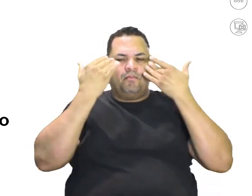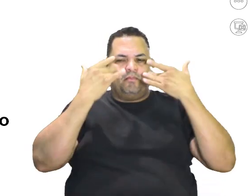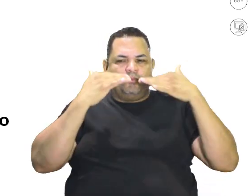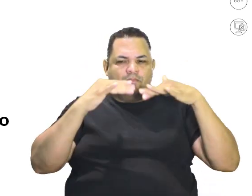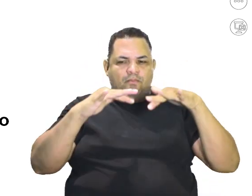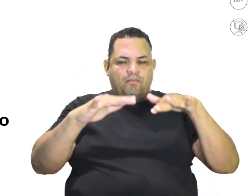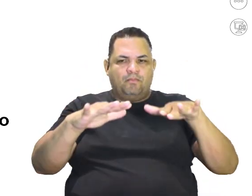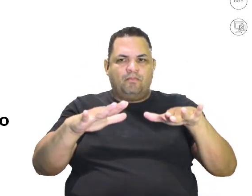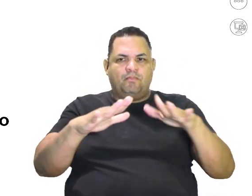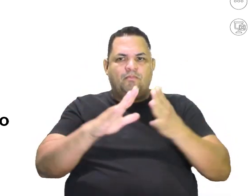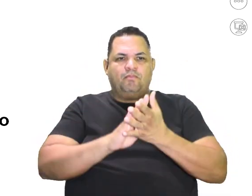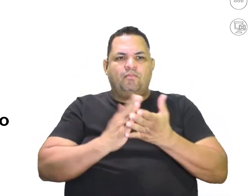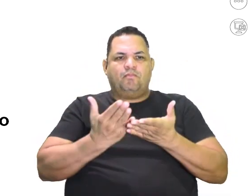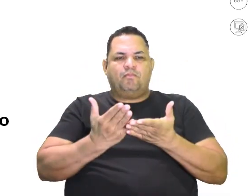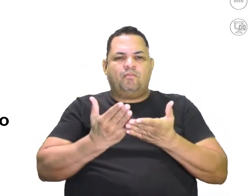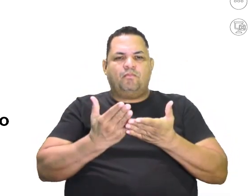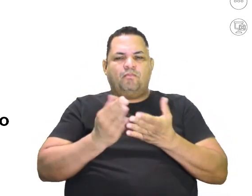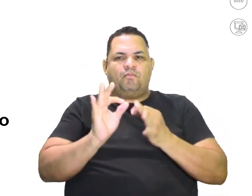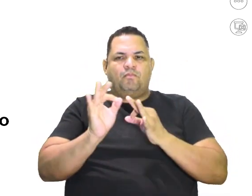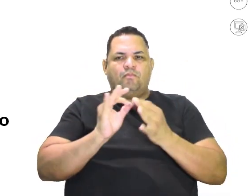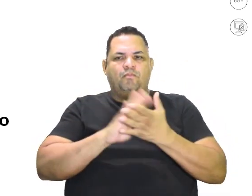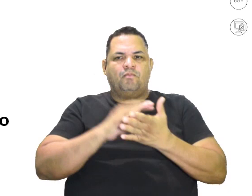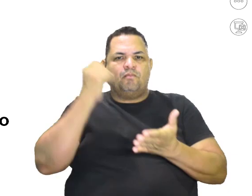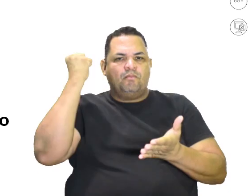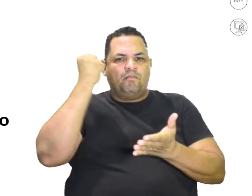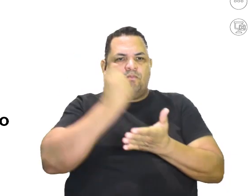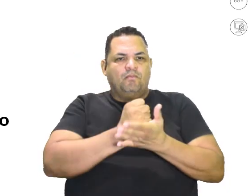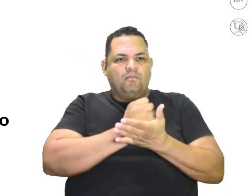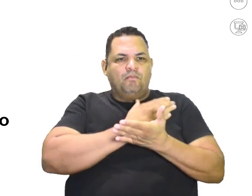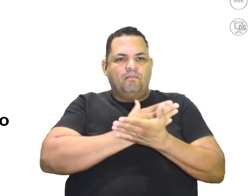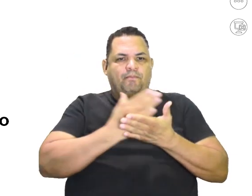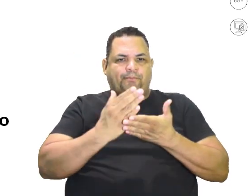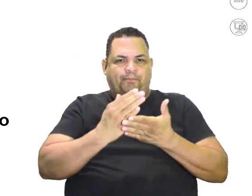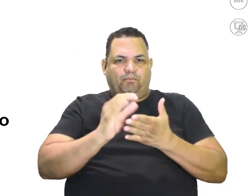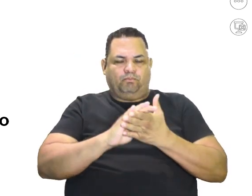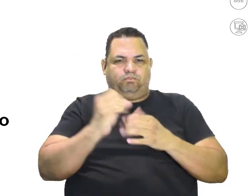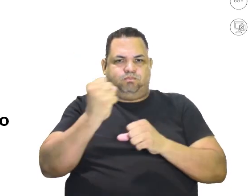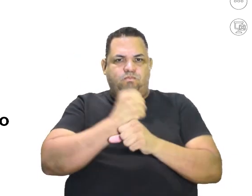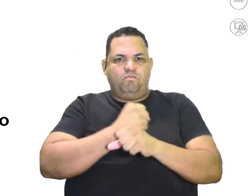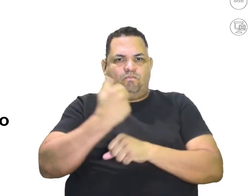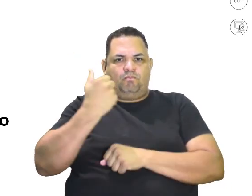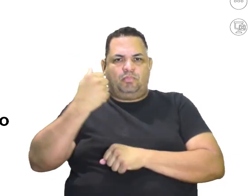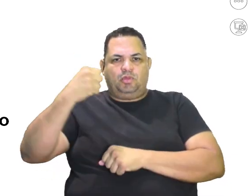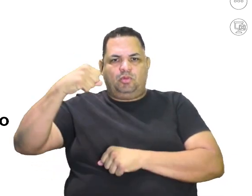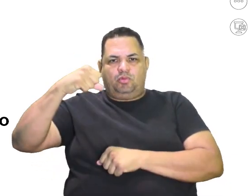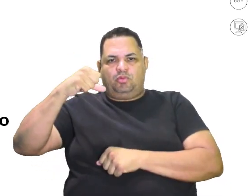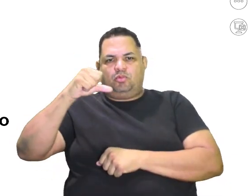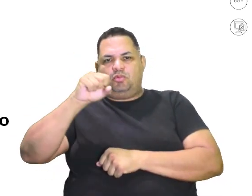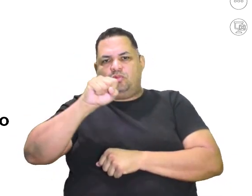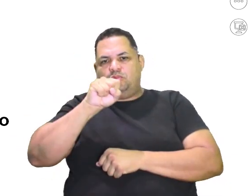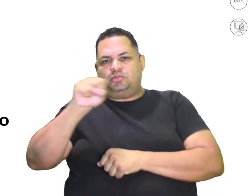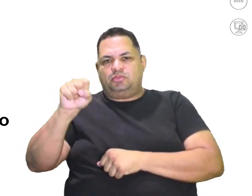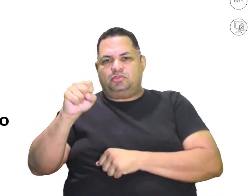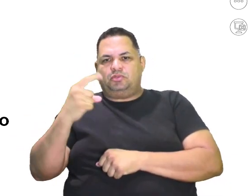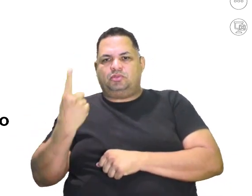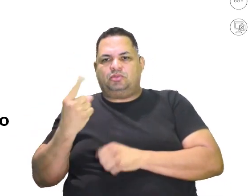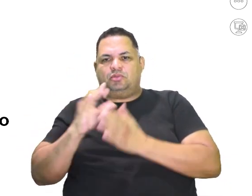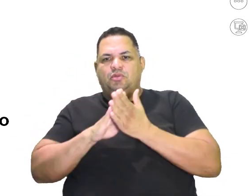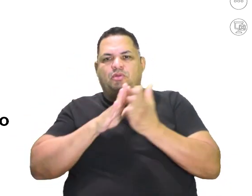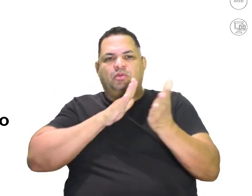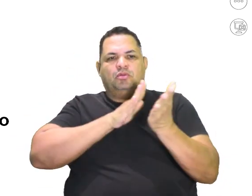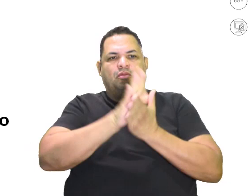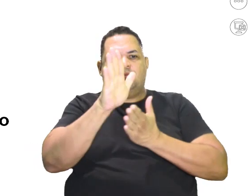realismo-naturalismo, né? Que foi oficialmente iniciado em 1881 com a